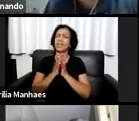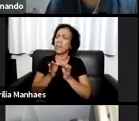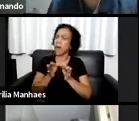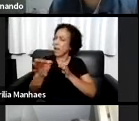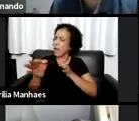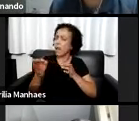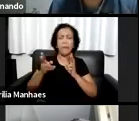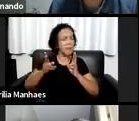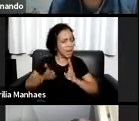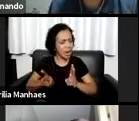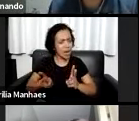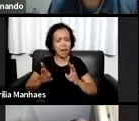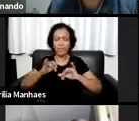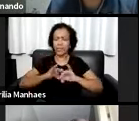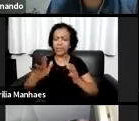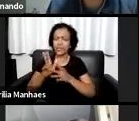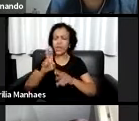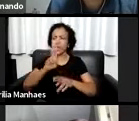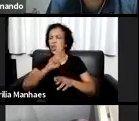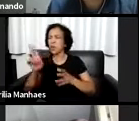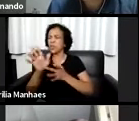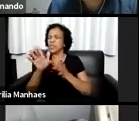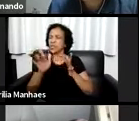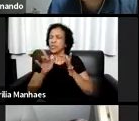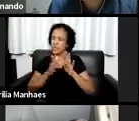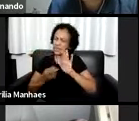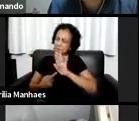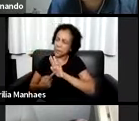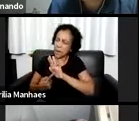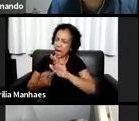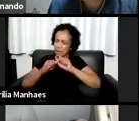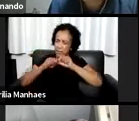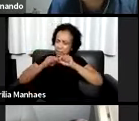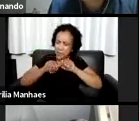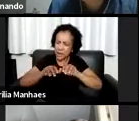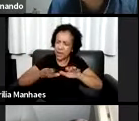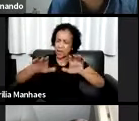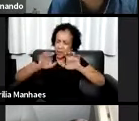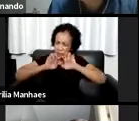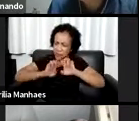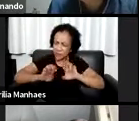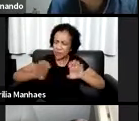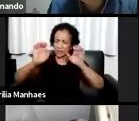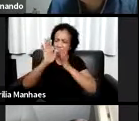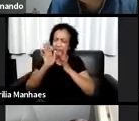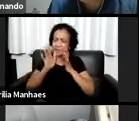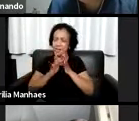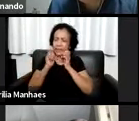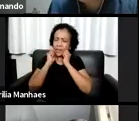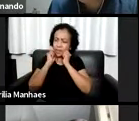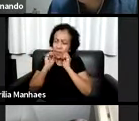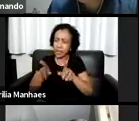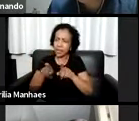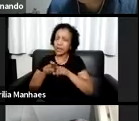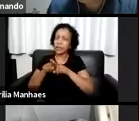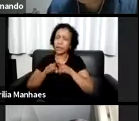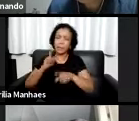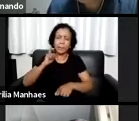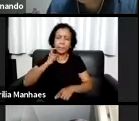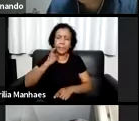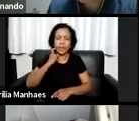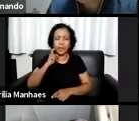nome avanço do teu evangelho juntamente com a tua igreja reunida. Peço pelo irmão da irmã Marília, Senhor. Ó Pai